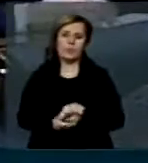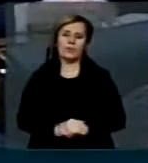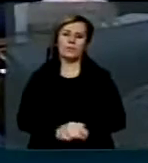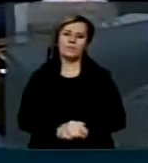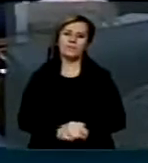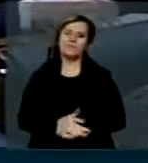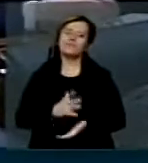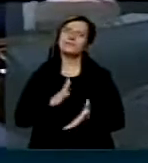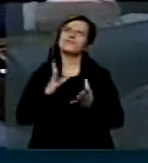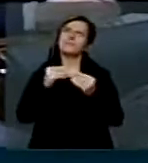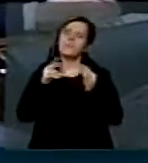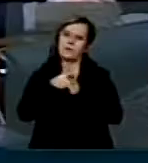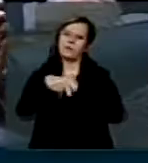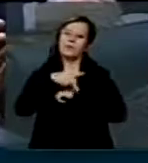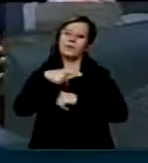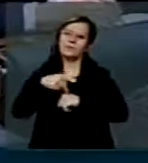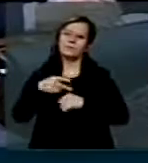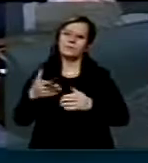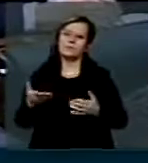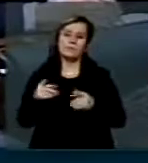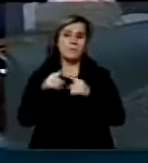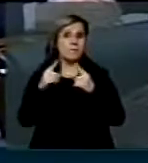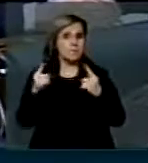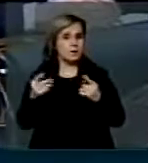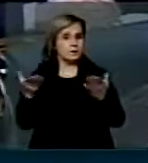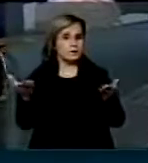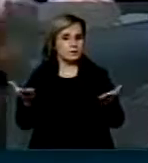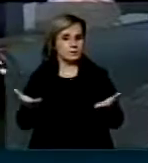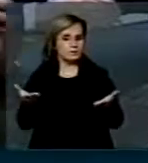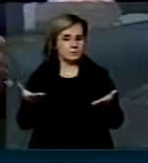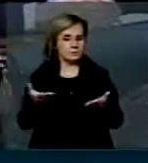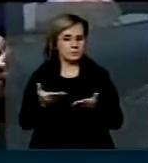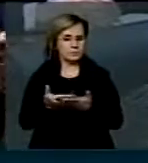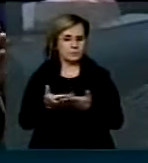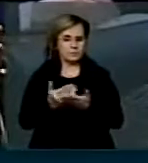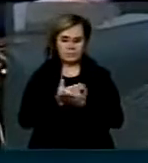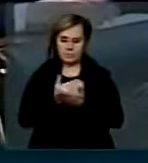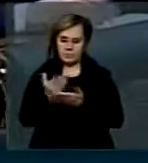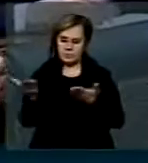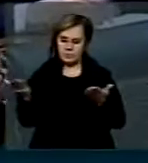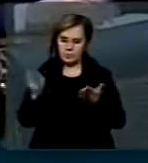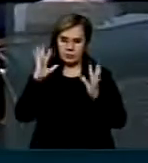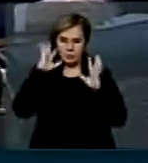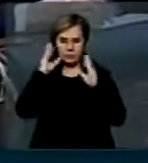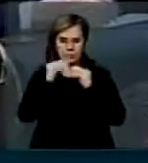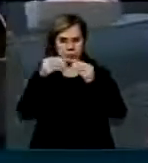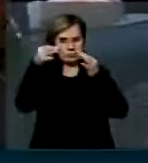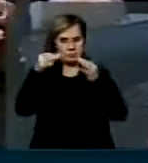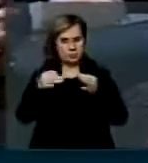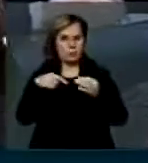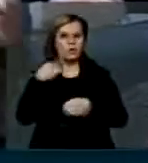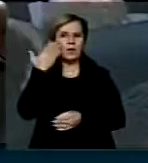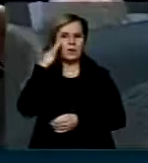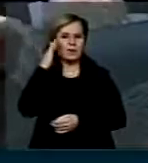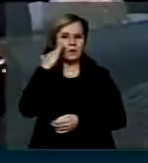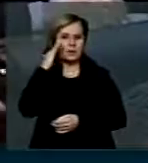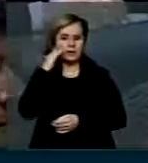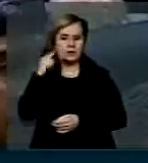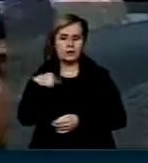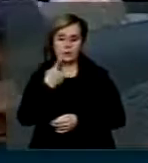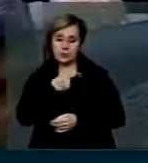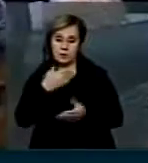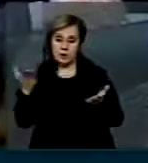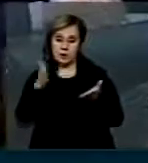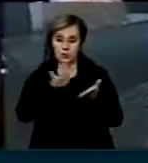são muitas em nosso país. De qualquer forma, a partir dessa consideração crítica, entendemos que, no geral, o que estamos